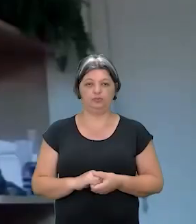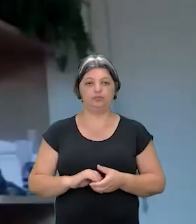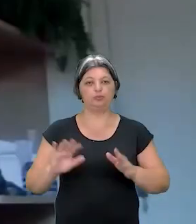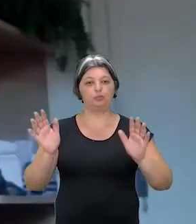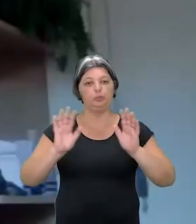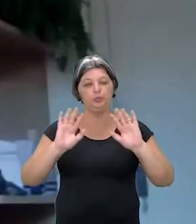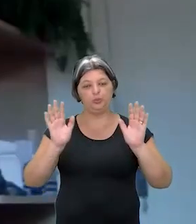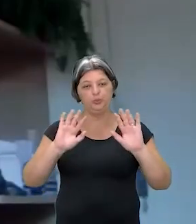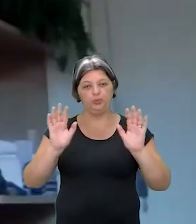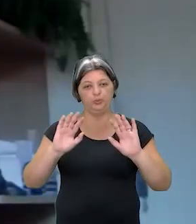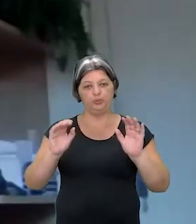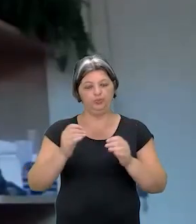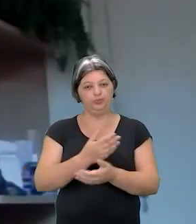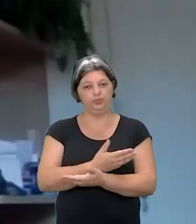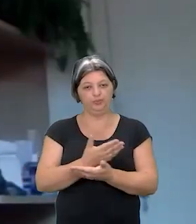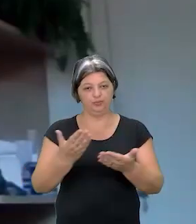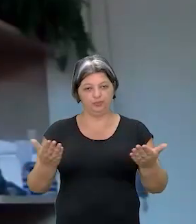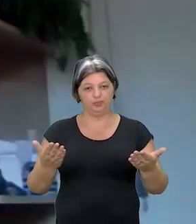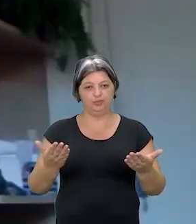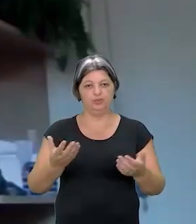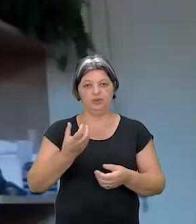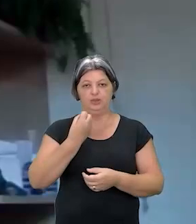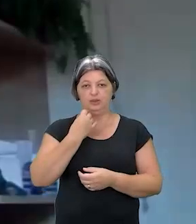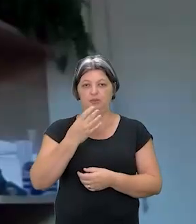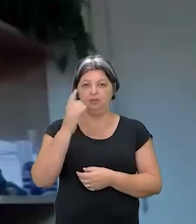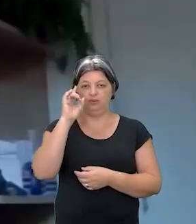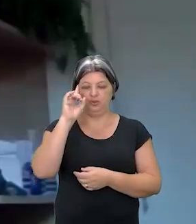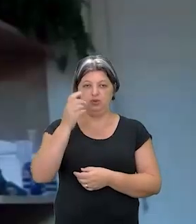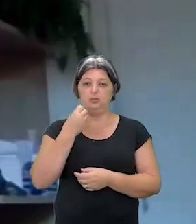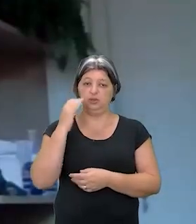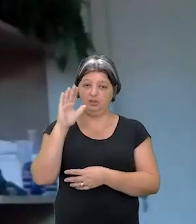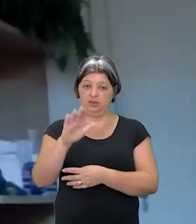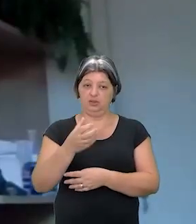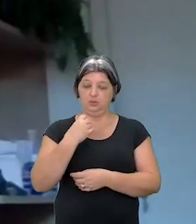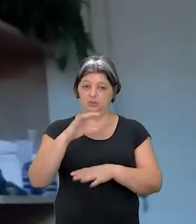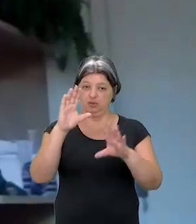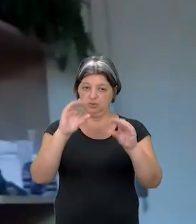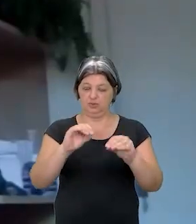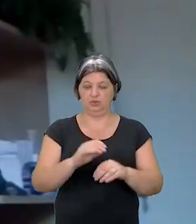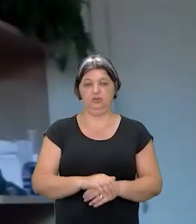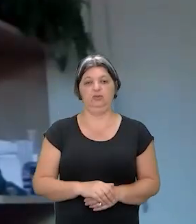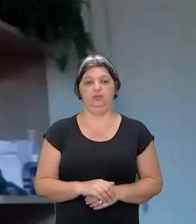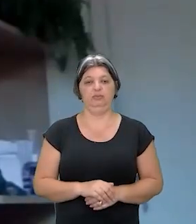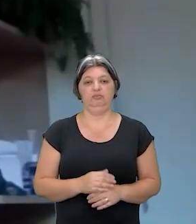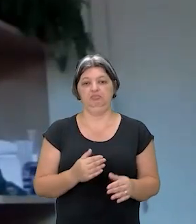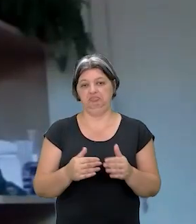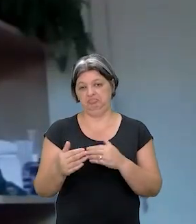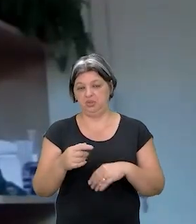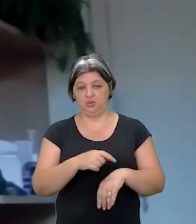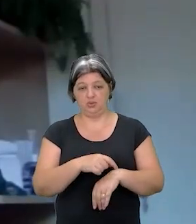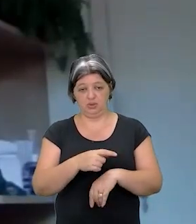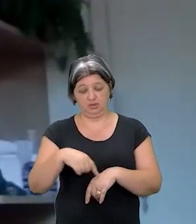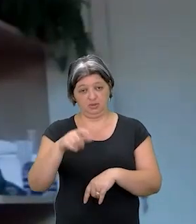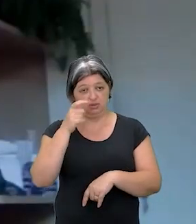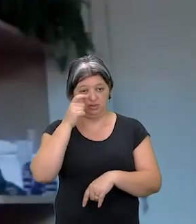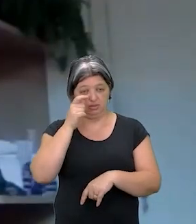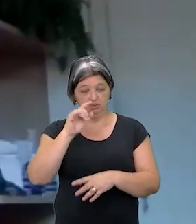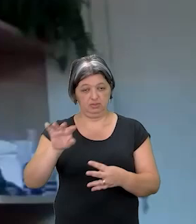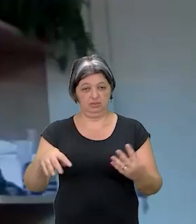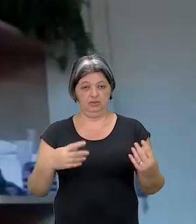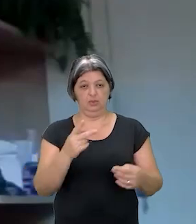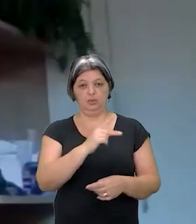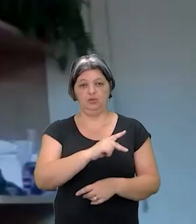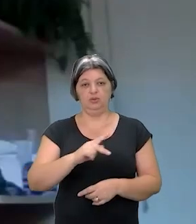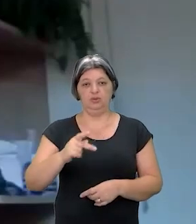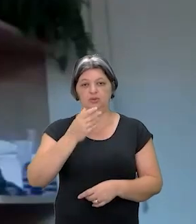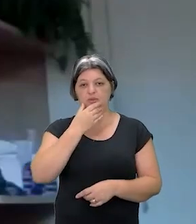Olá a todos e todas, bom dia, boa tarde, boa noite, independente do horário que vocês, professoras e professores, estão